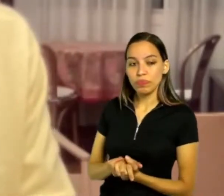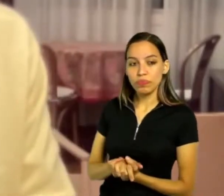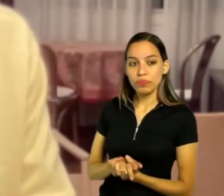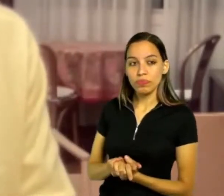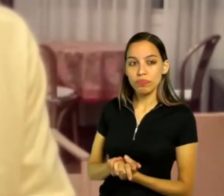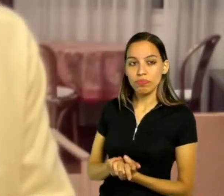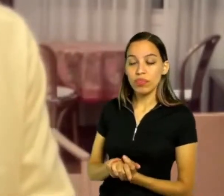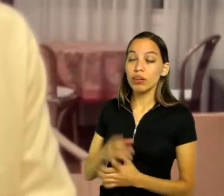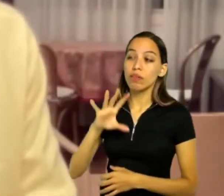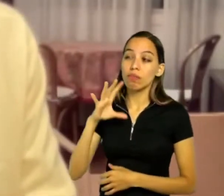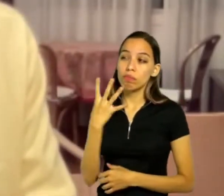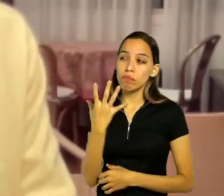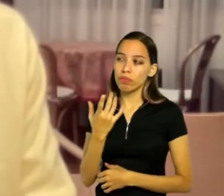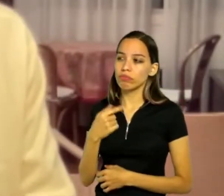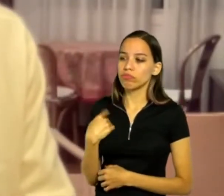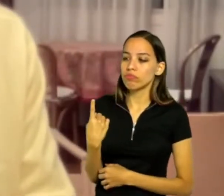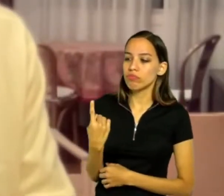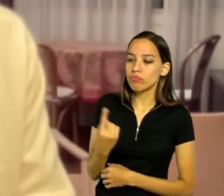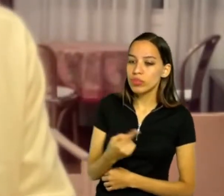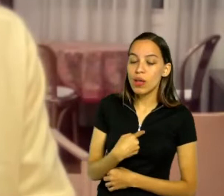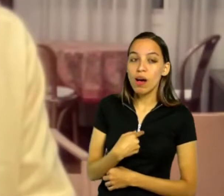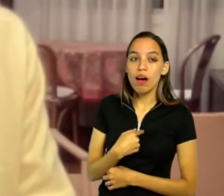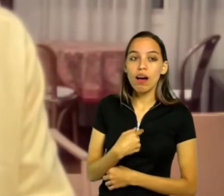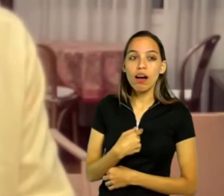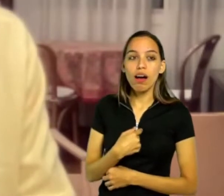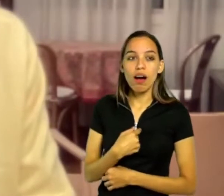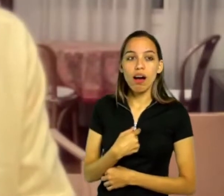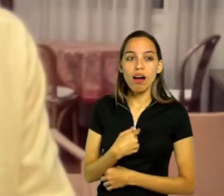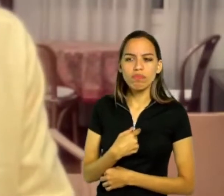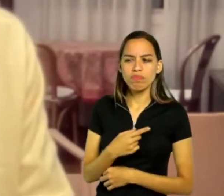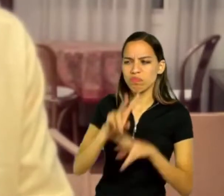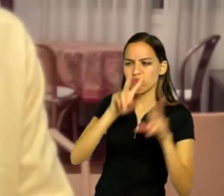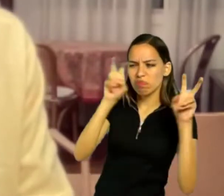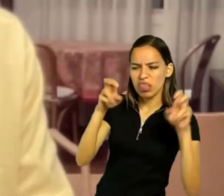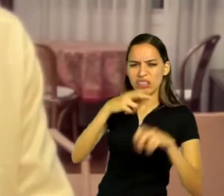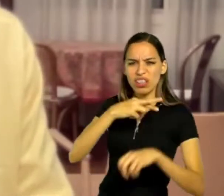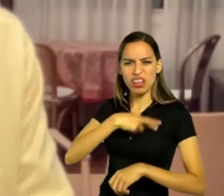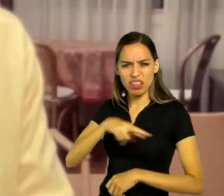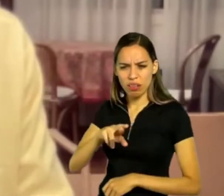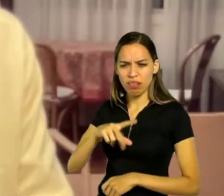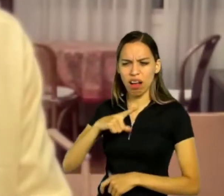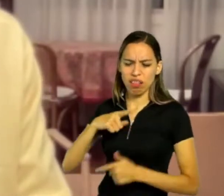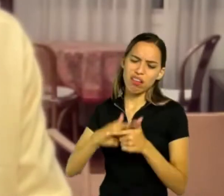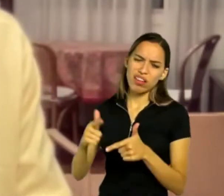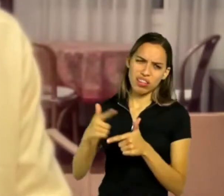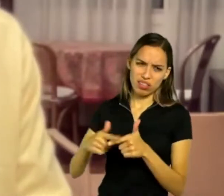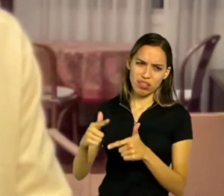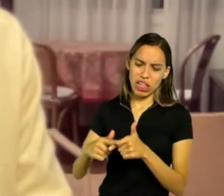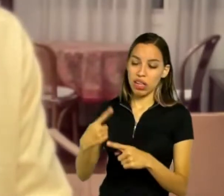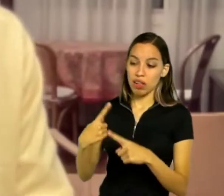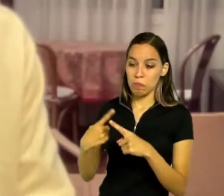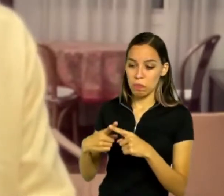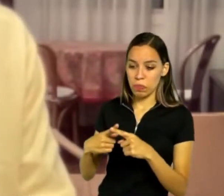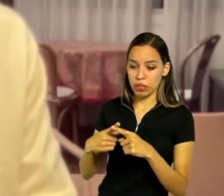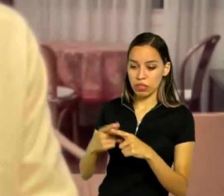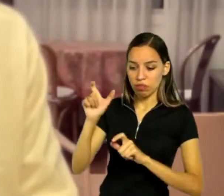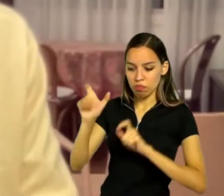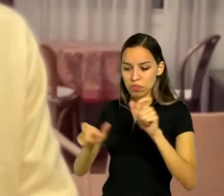eu acho que essa coisa religiosa aí é sempre problemática, né? Porque os religiosos,